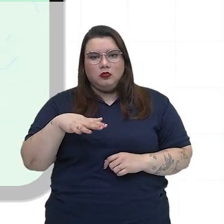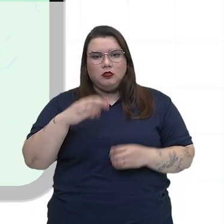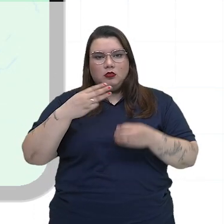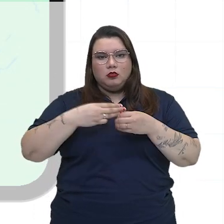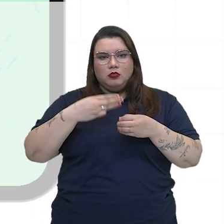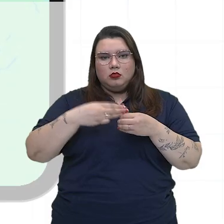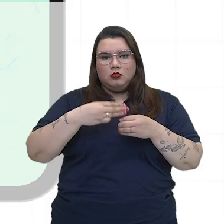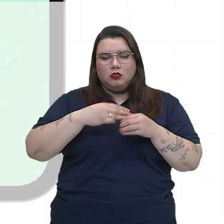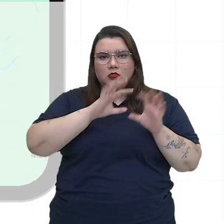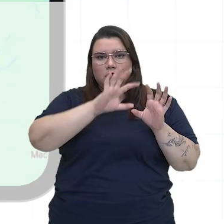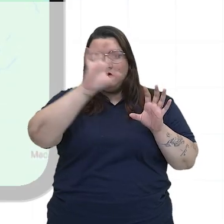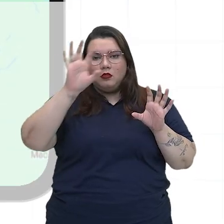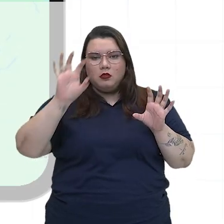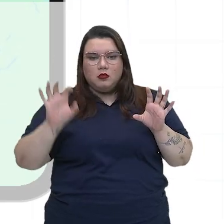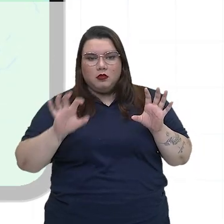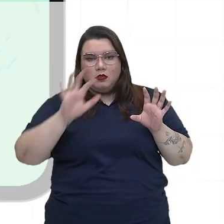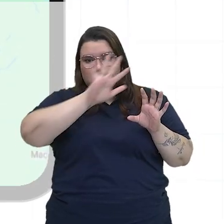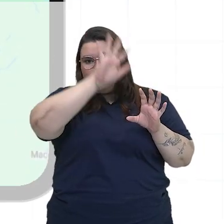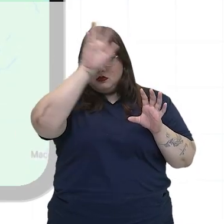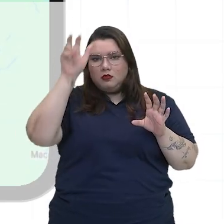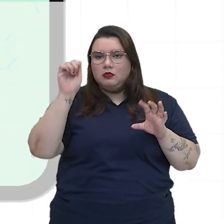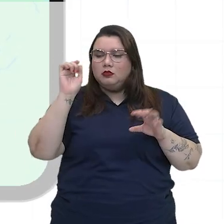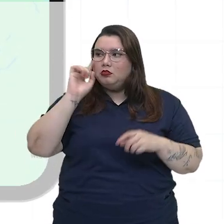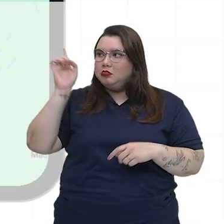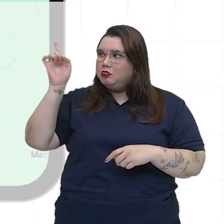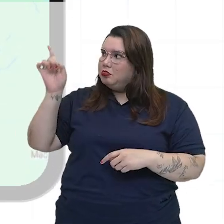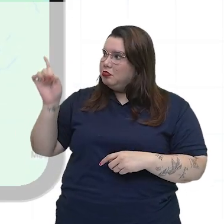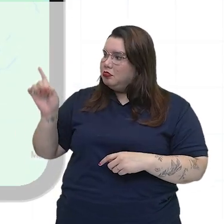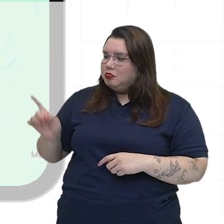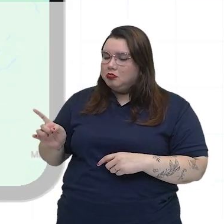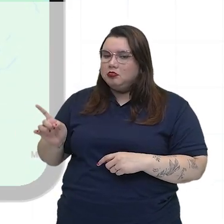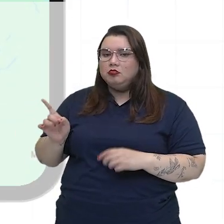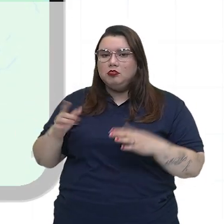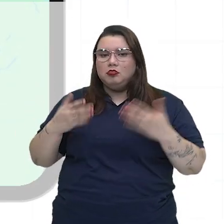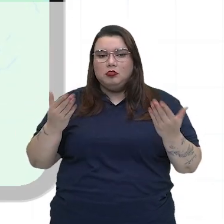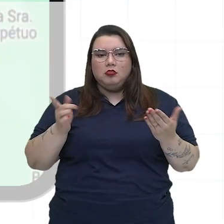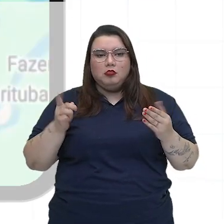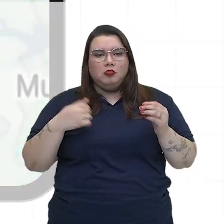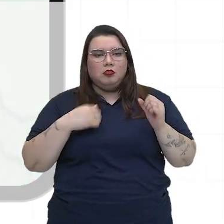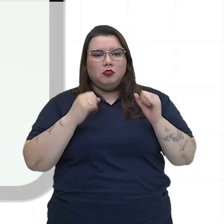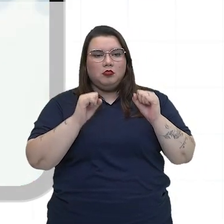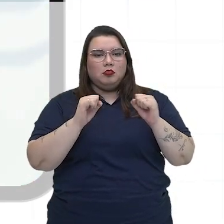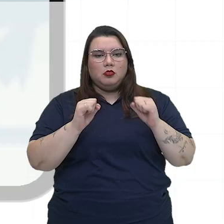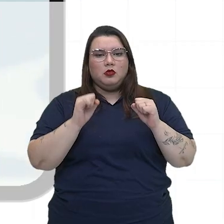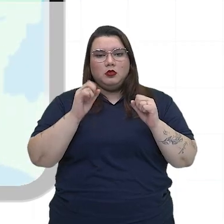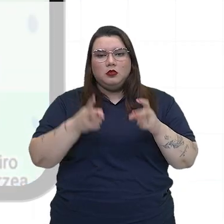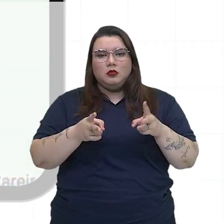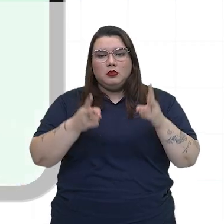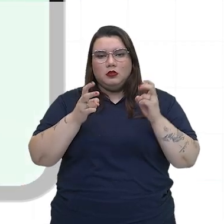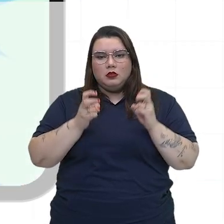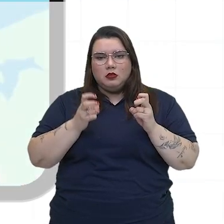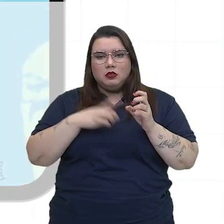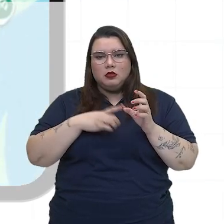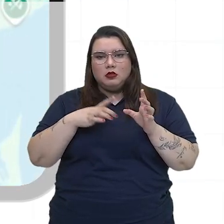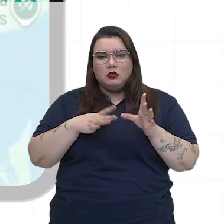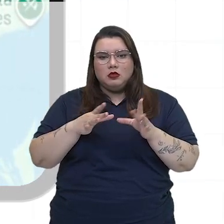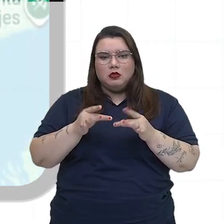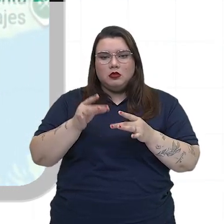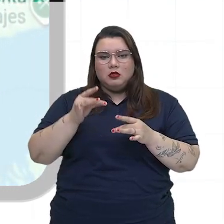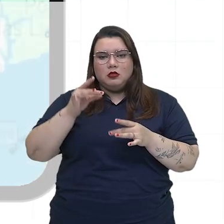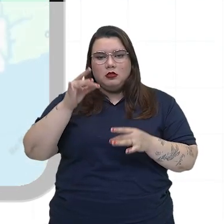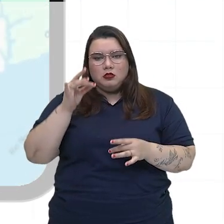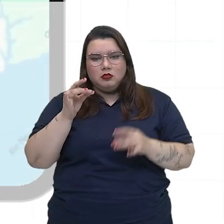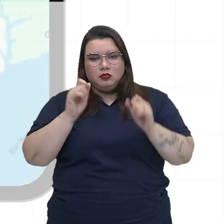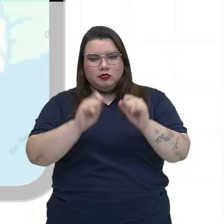dos municípios do Amazonas estão aparecendo e esse mapa eu posso verificar mais detalhes